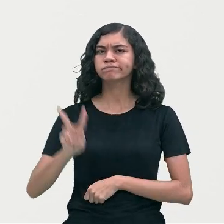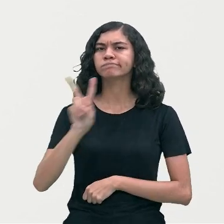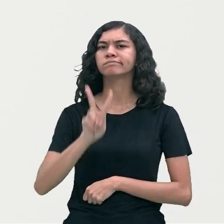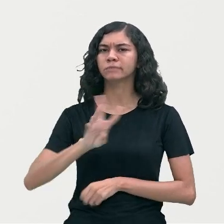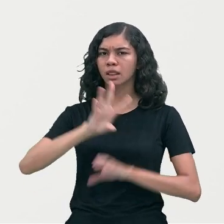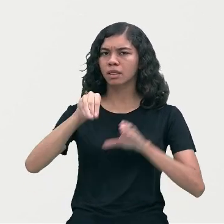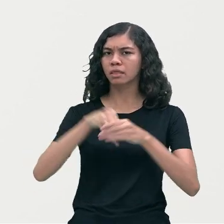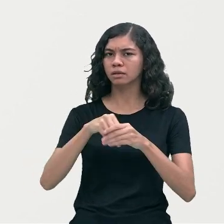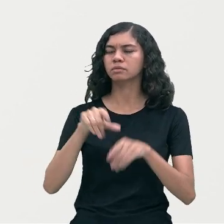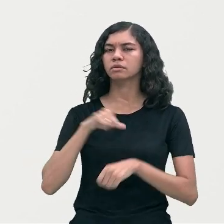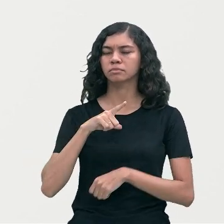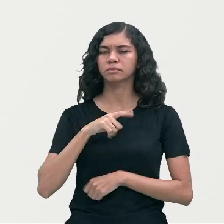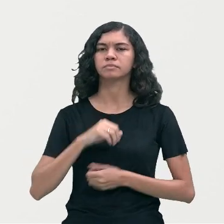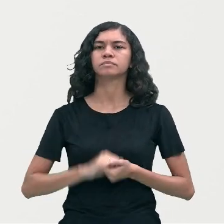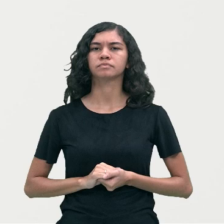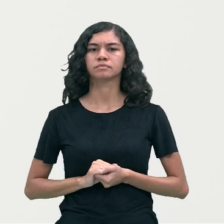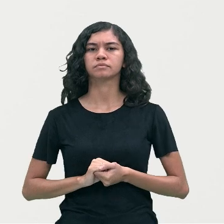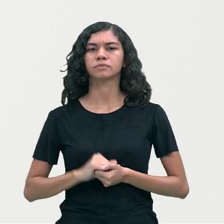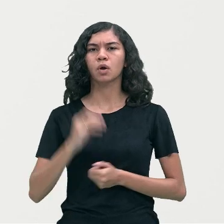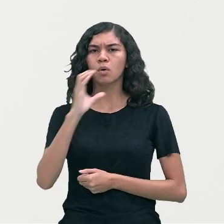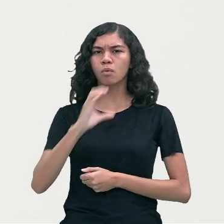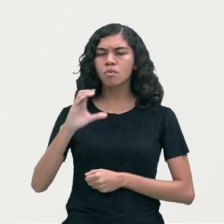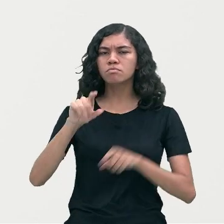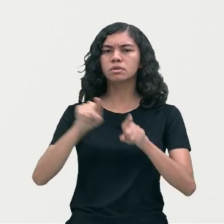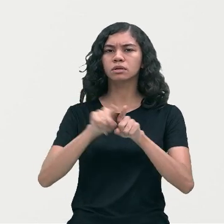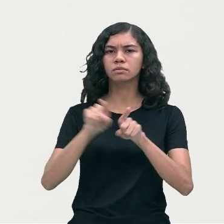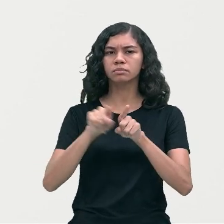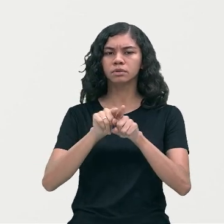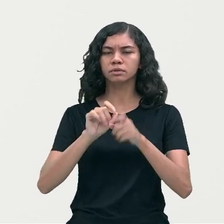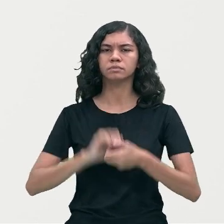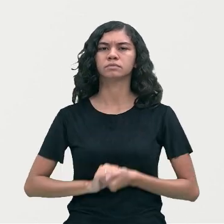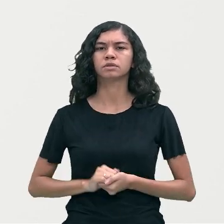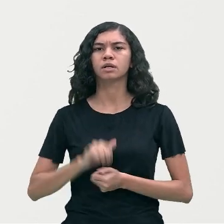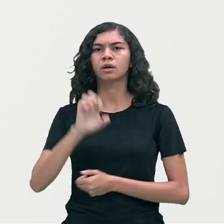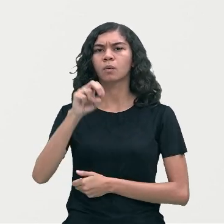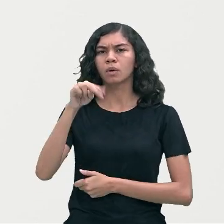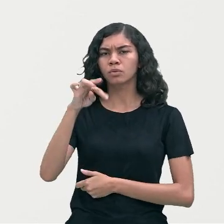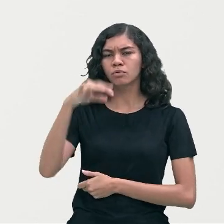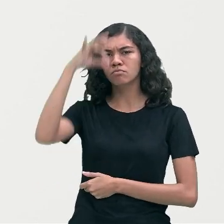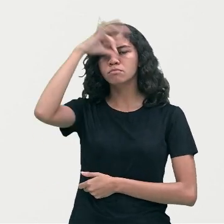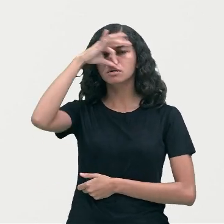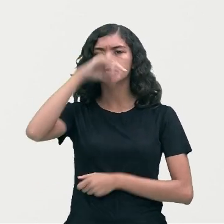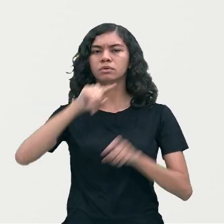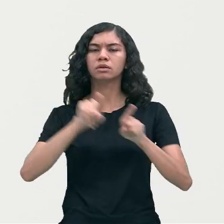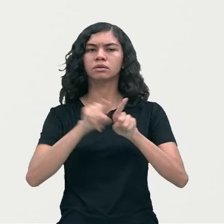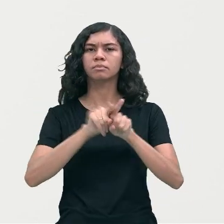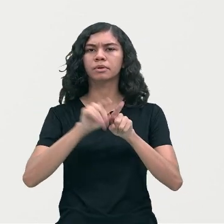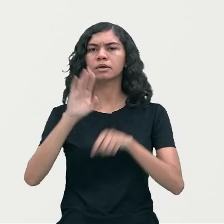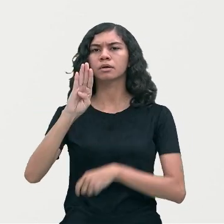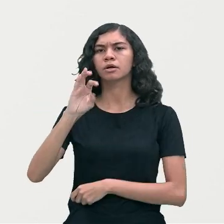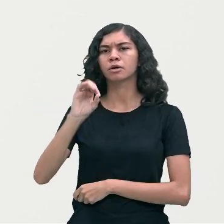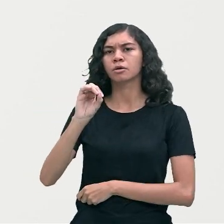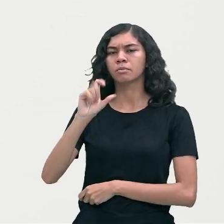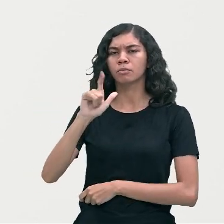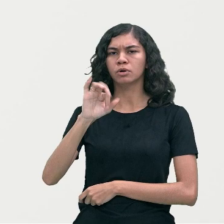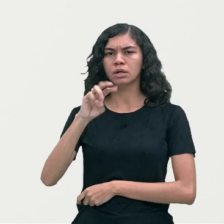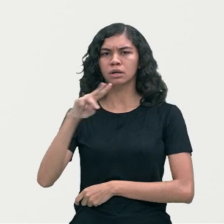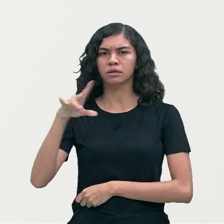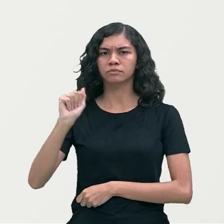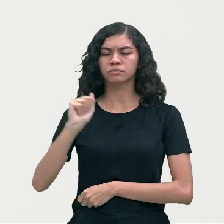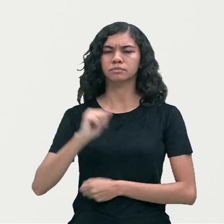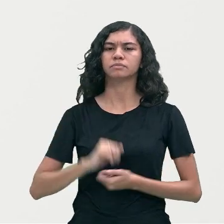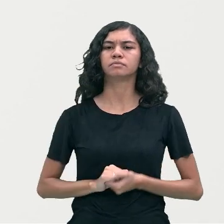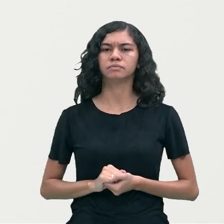da Venezuela, Colômbia, Equador, Peru, Bolívia. Então, a gente tem aí